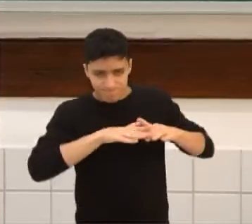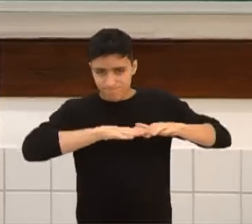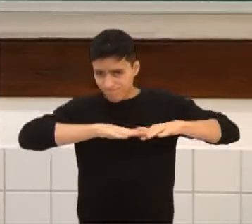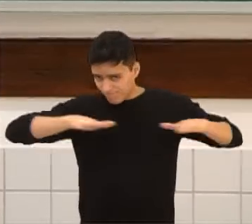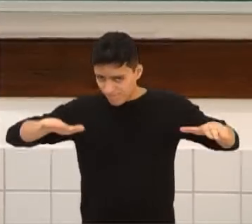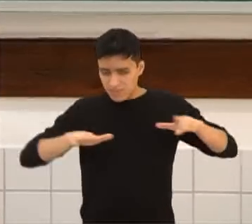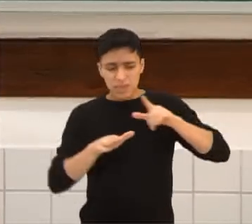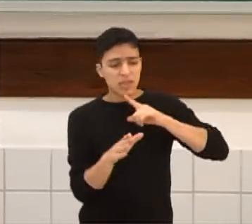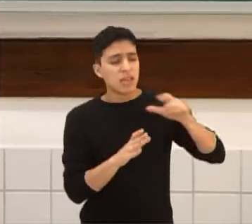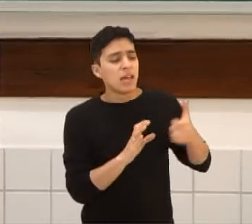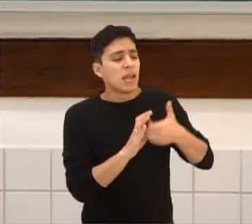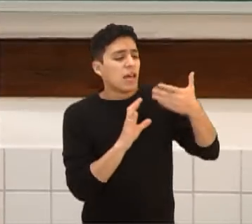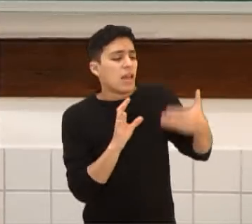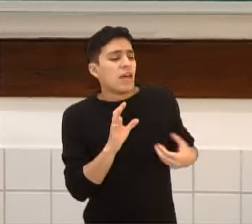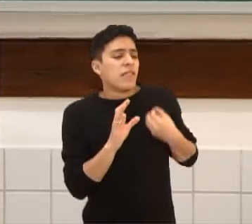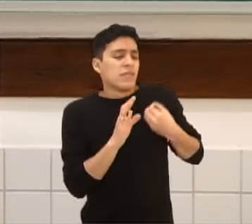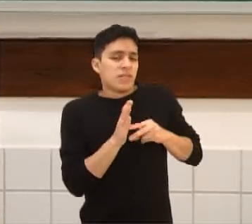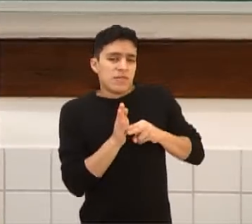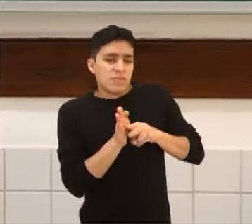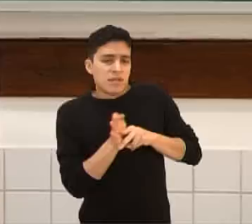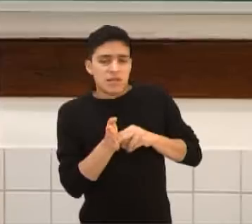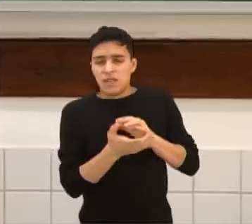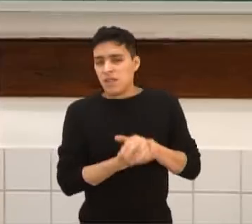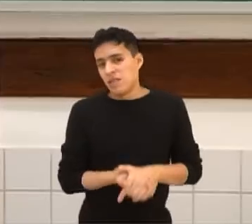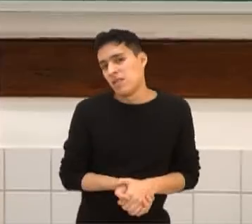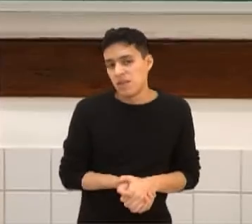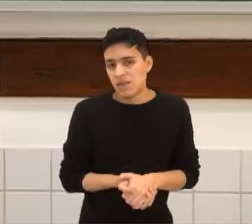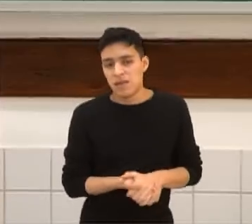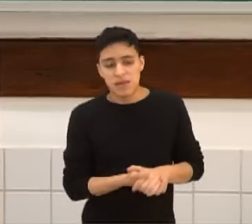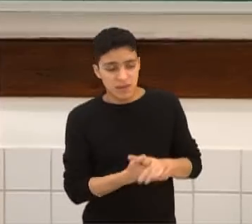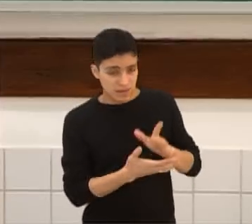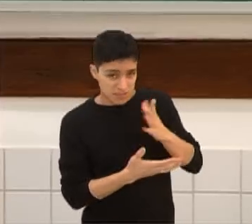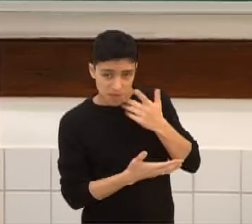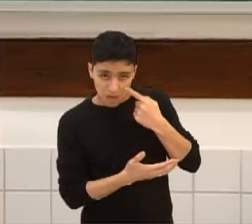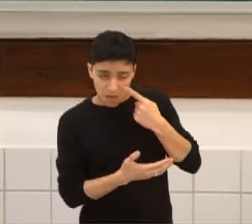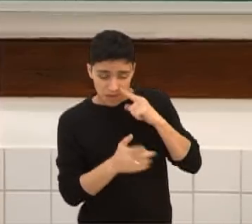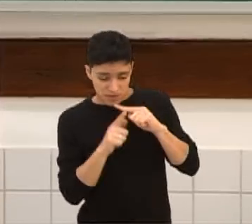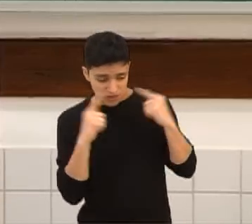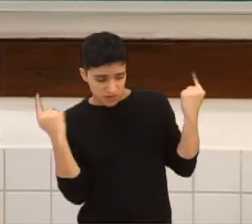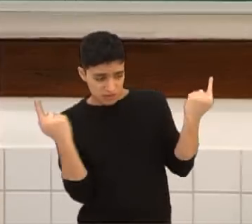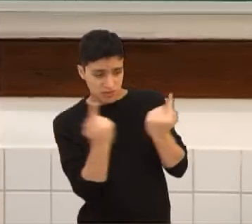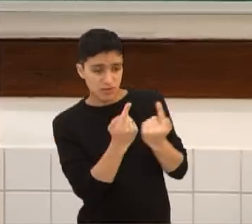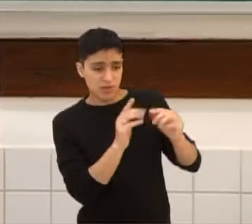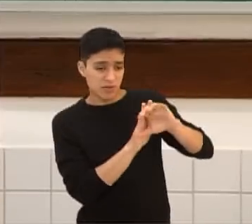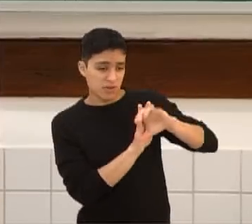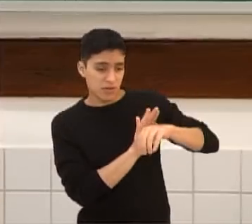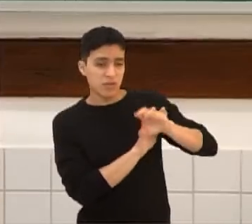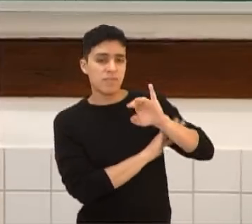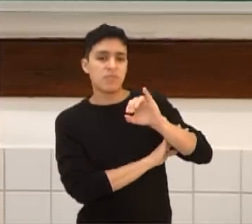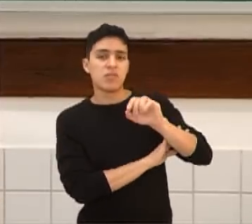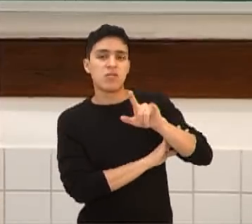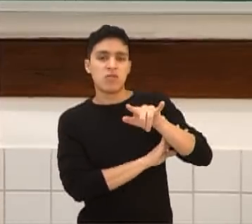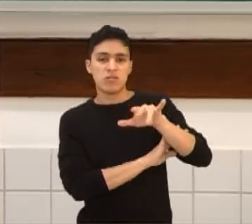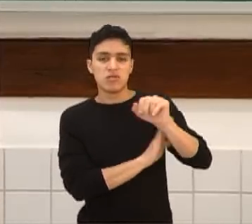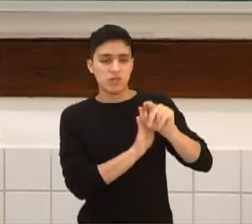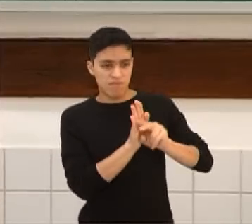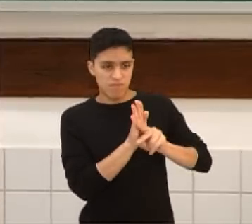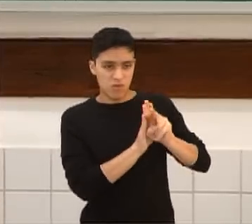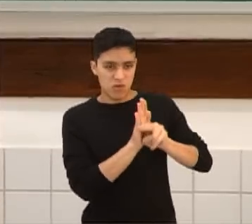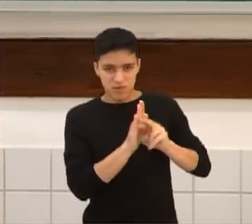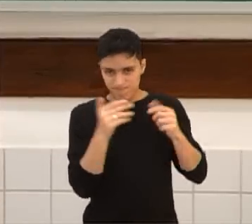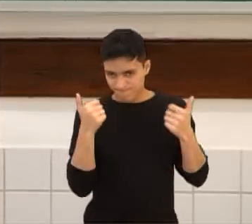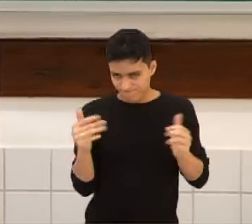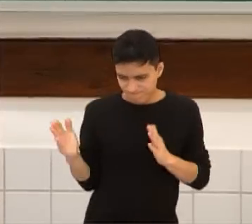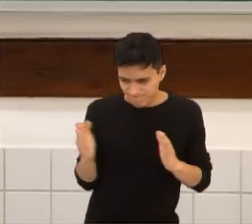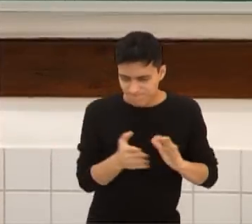tenham características botânicas, ou seja, dentro da geografia, um conceito da biologia. Também falamos